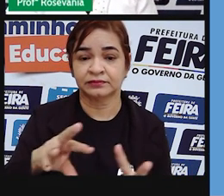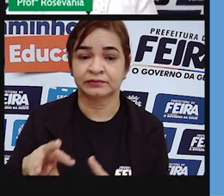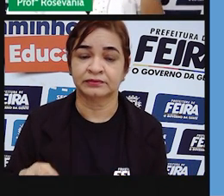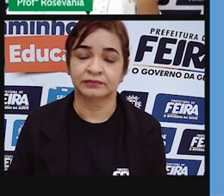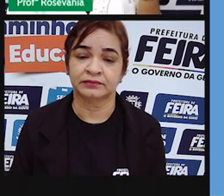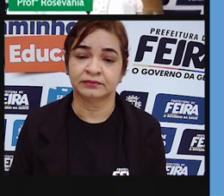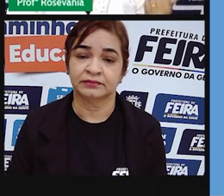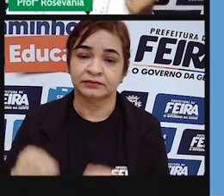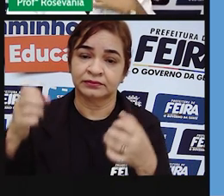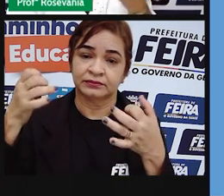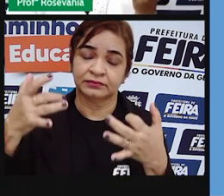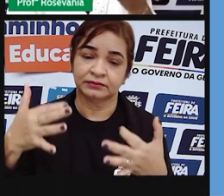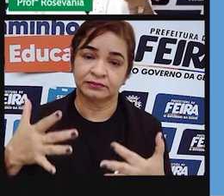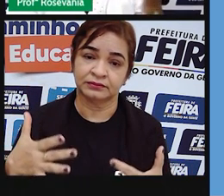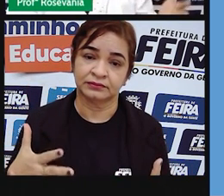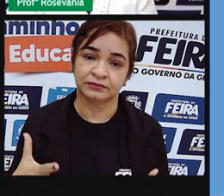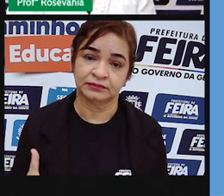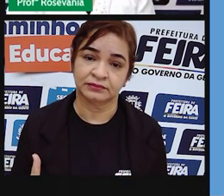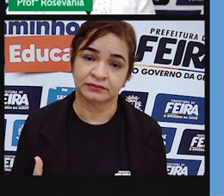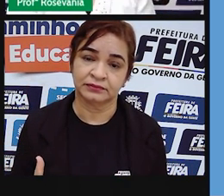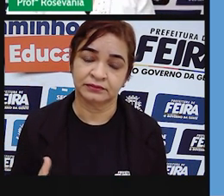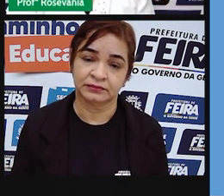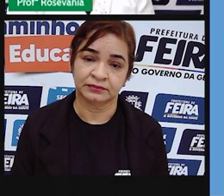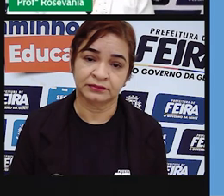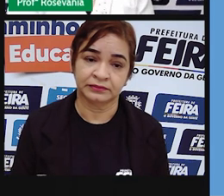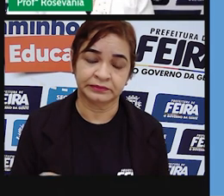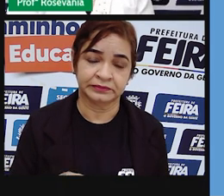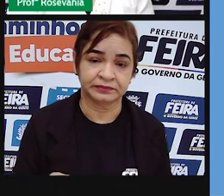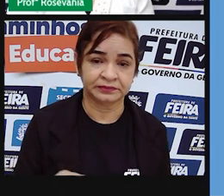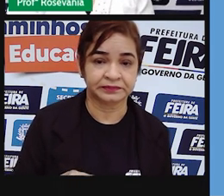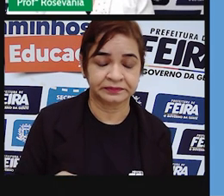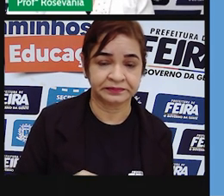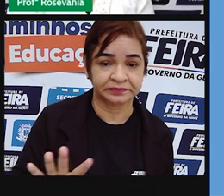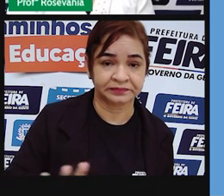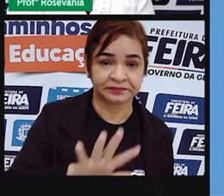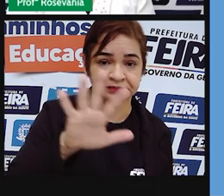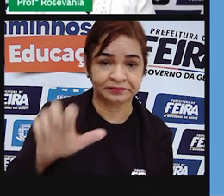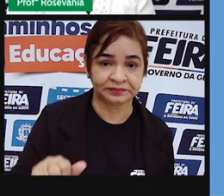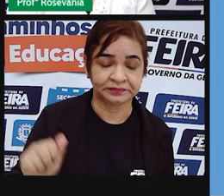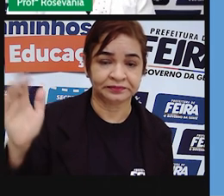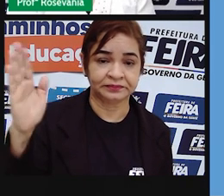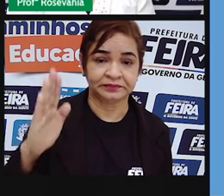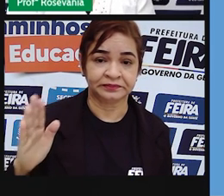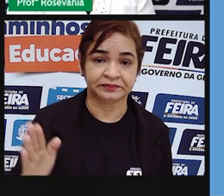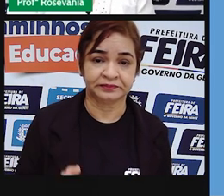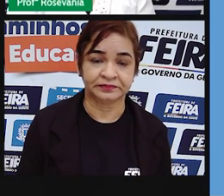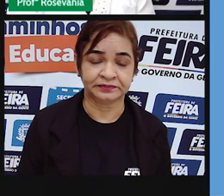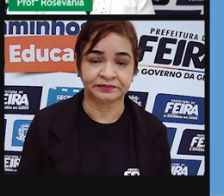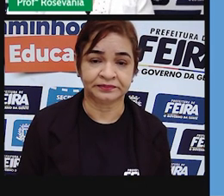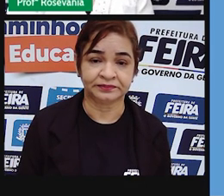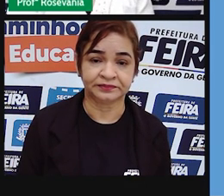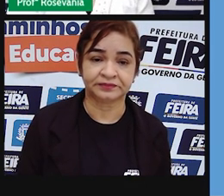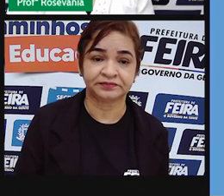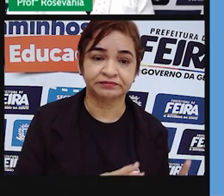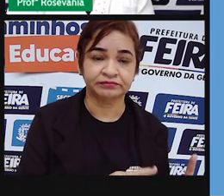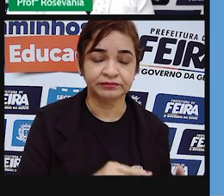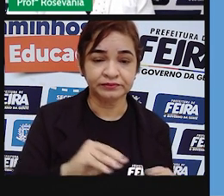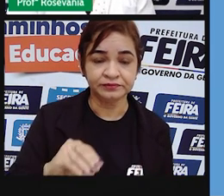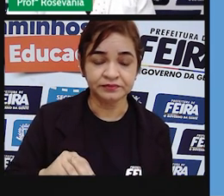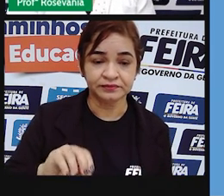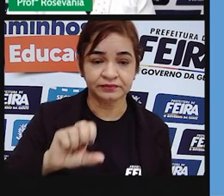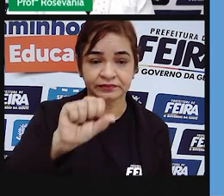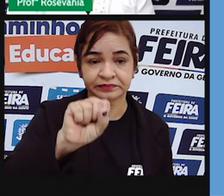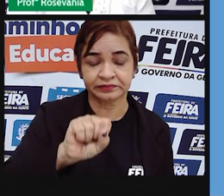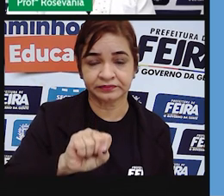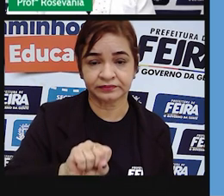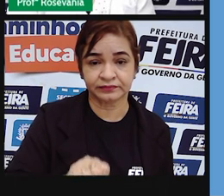agricultura nós já falamos em outra aula sobre o processo de formação do território brasileiro e eles não se fixar principalmente